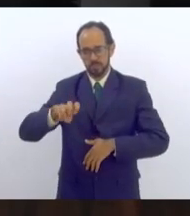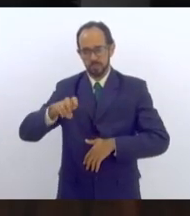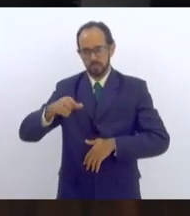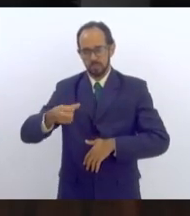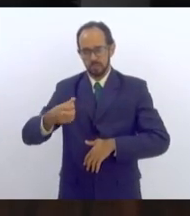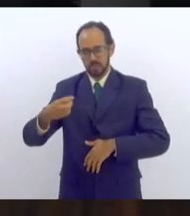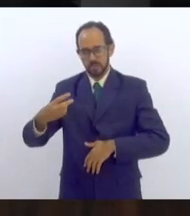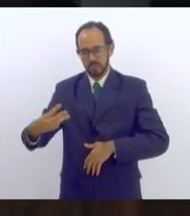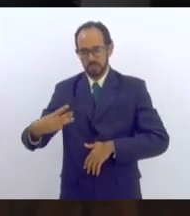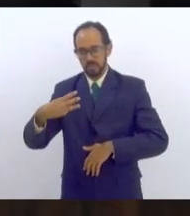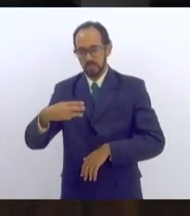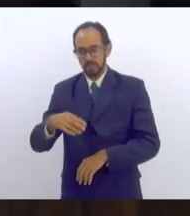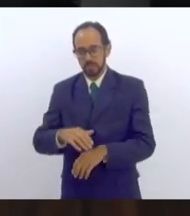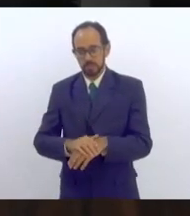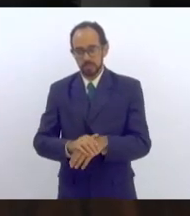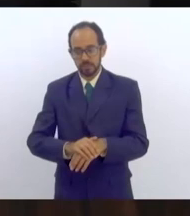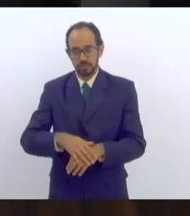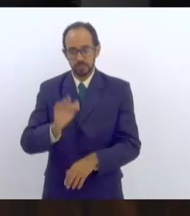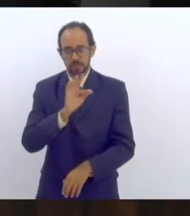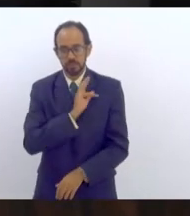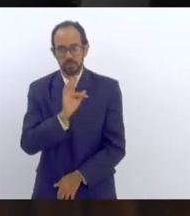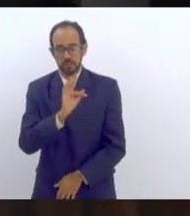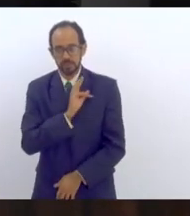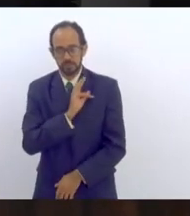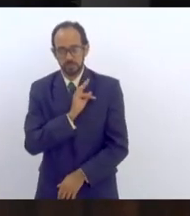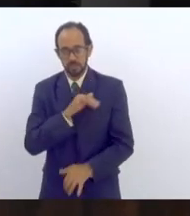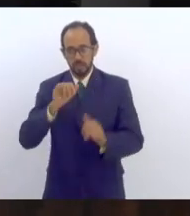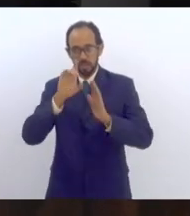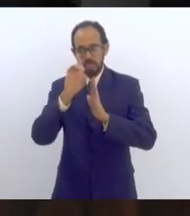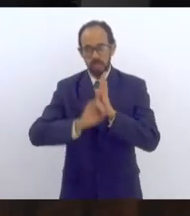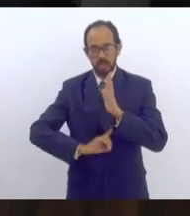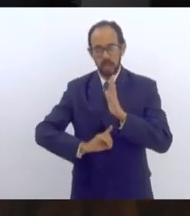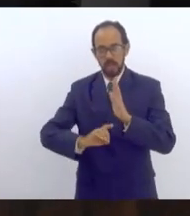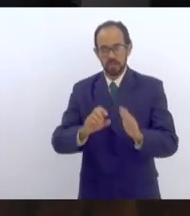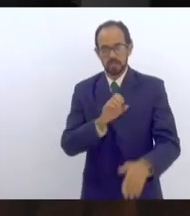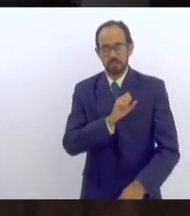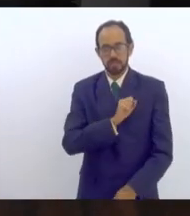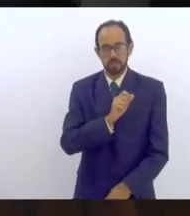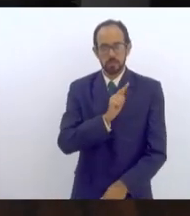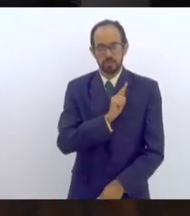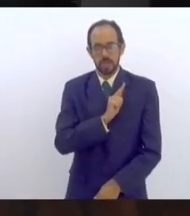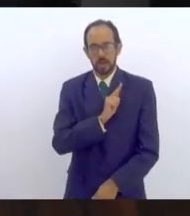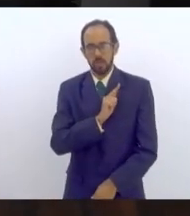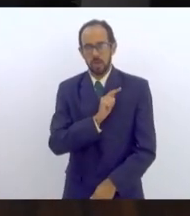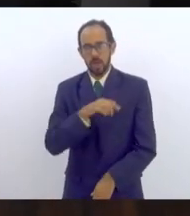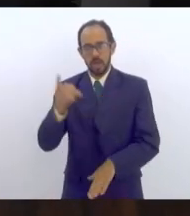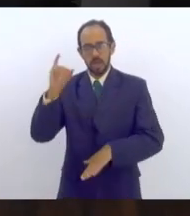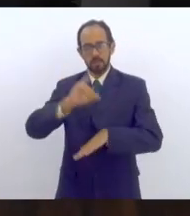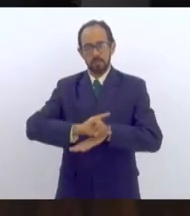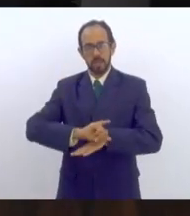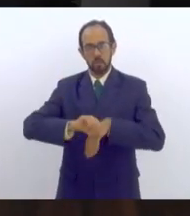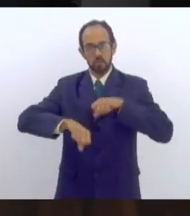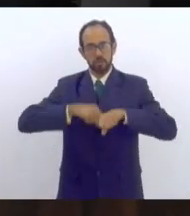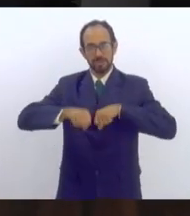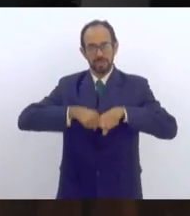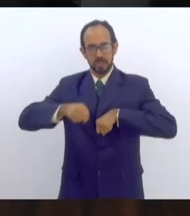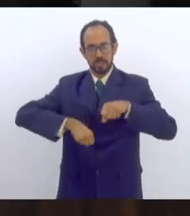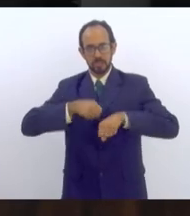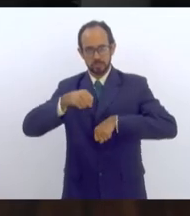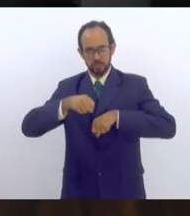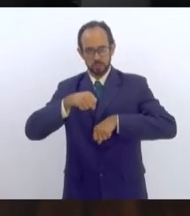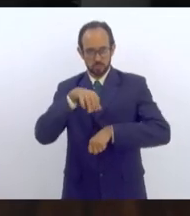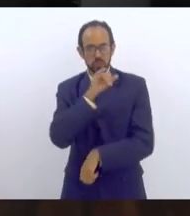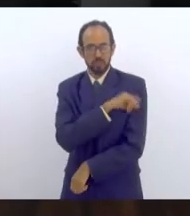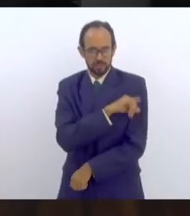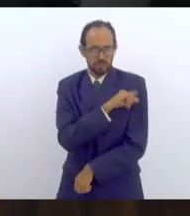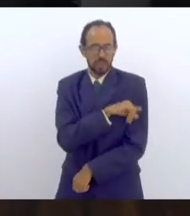2563/2017, de autoria da deputada Marta Rocha, que declara a cidade de São Gonçalo a capital do ciclismo do Estado do Rio de Janeiro. Pareceres